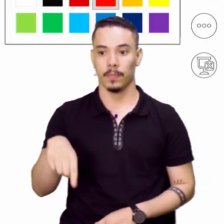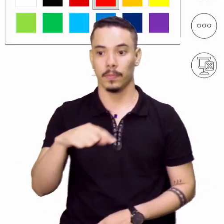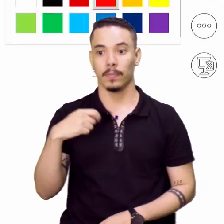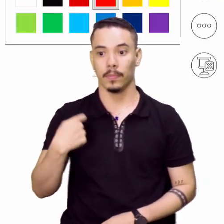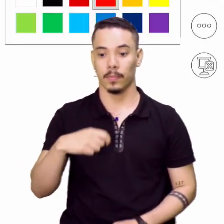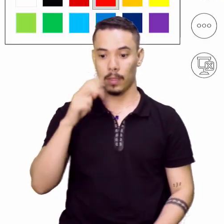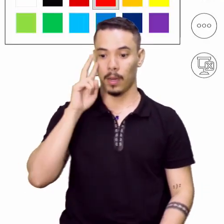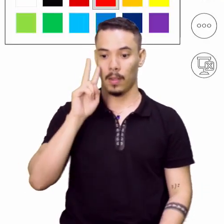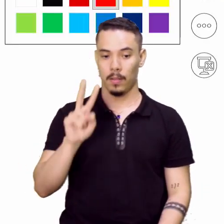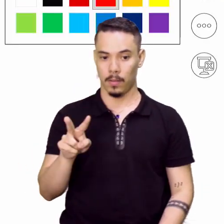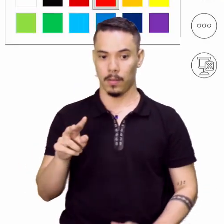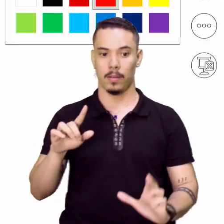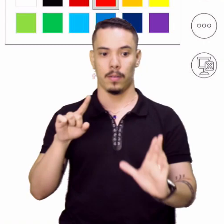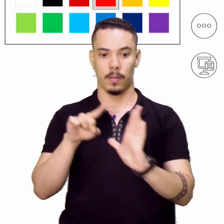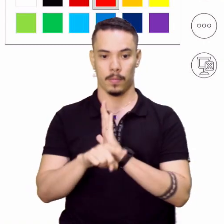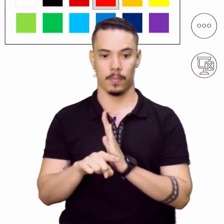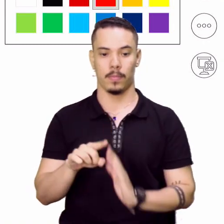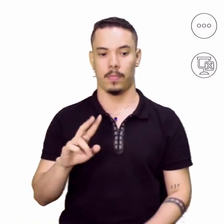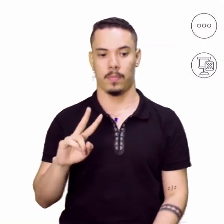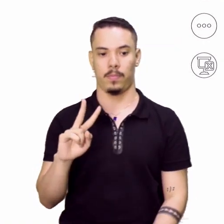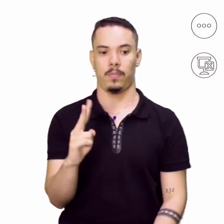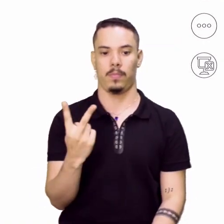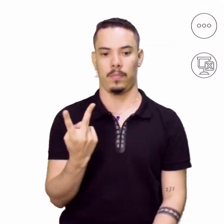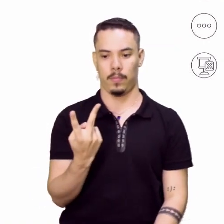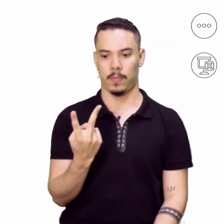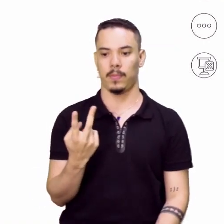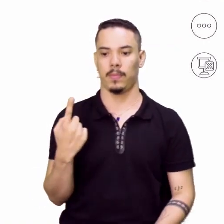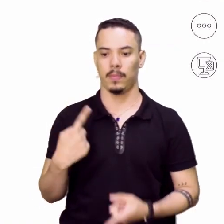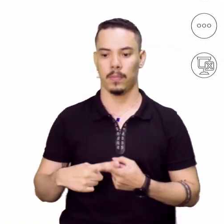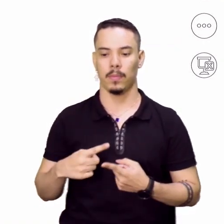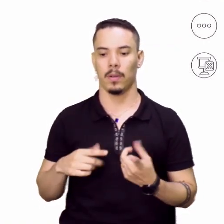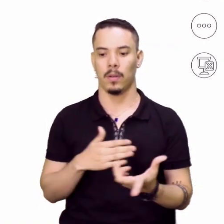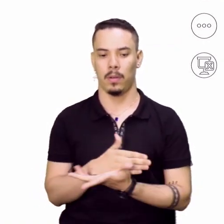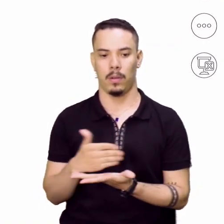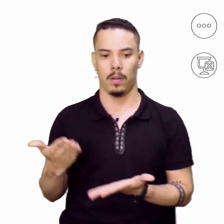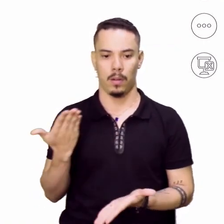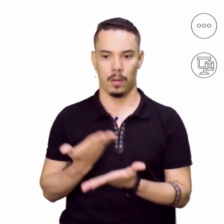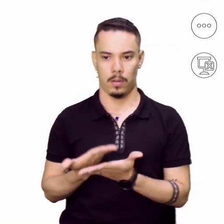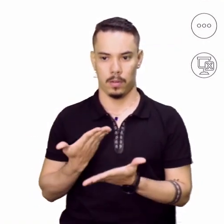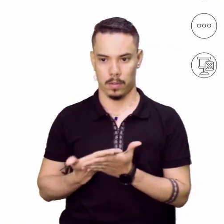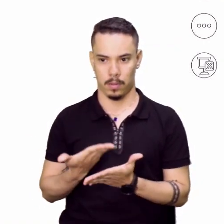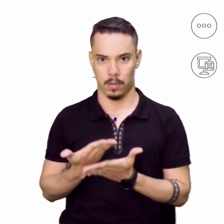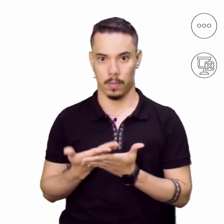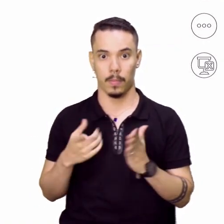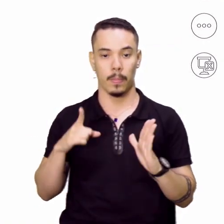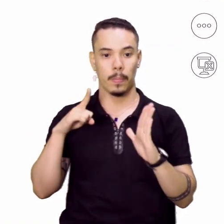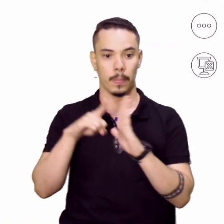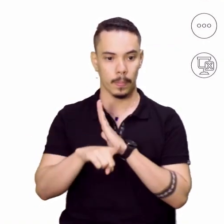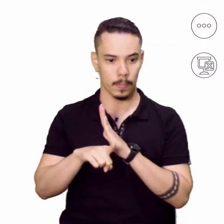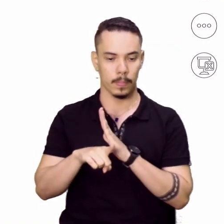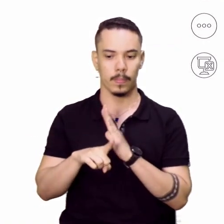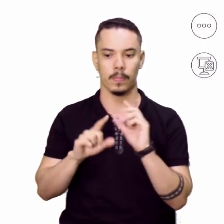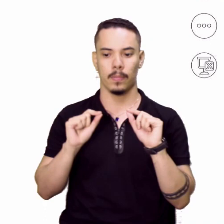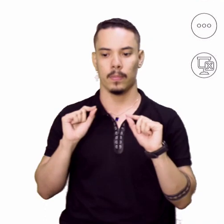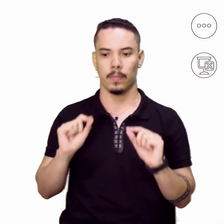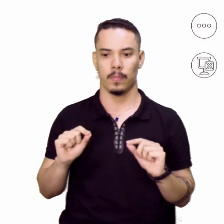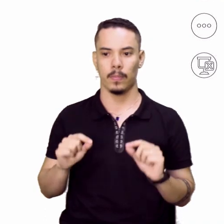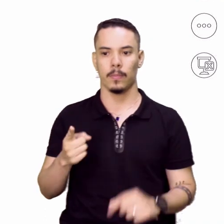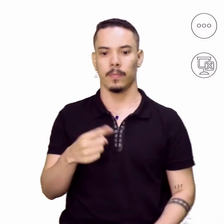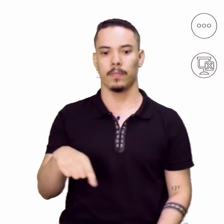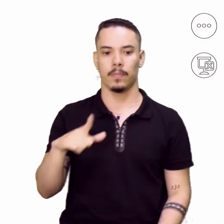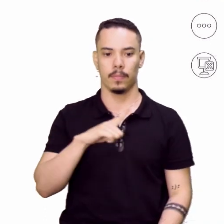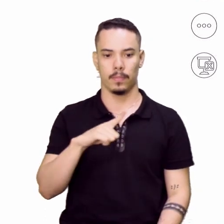perguntas com W questions que a gente começou lá na aula perguntas assim perguntas que você tem